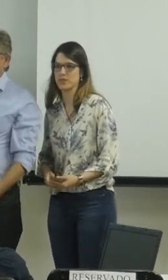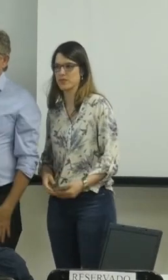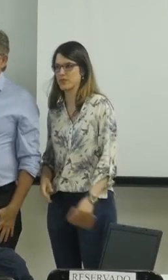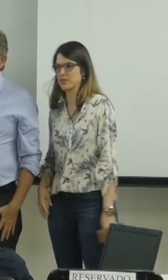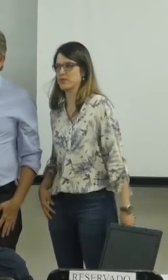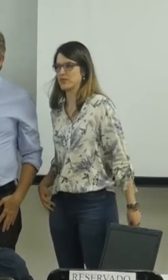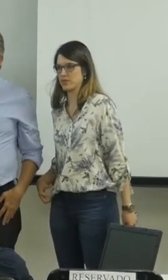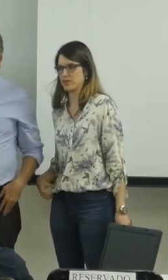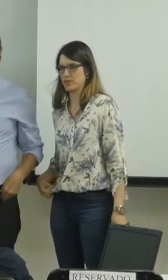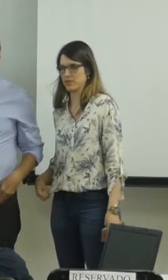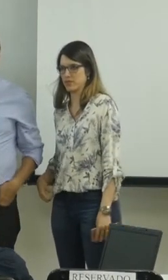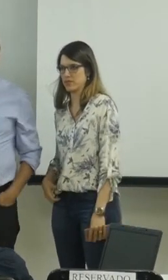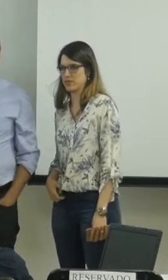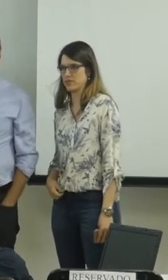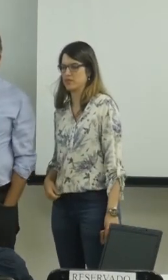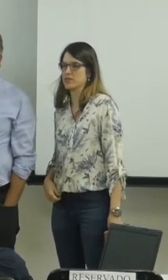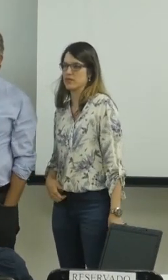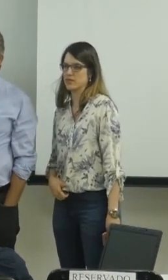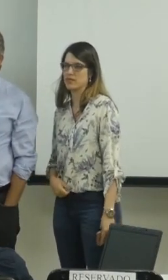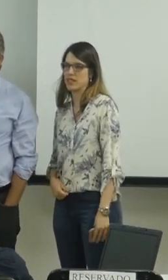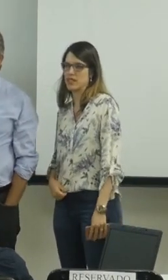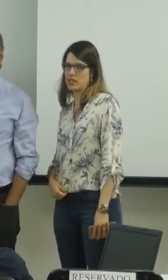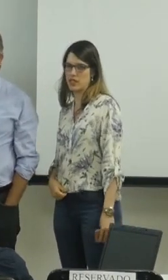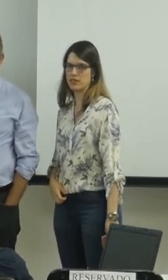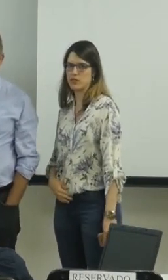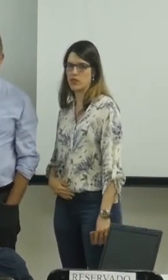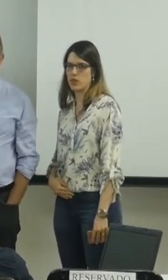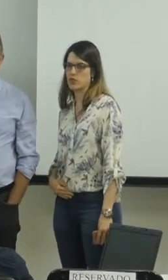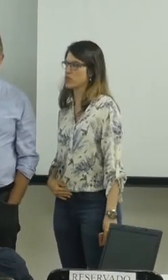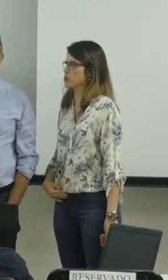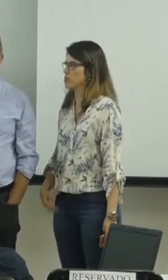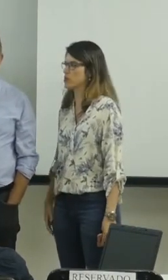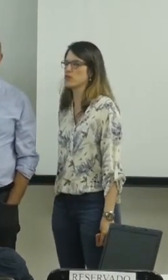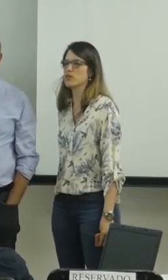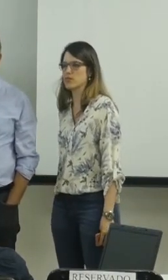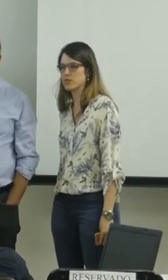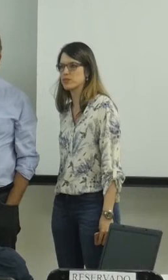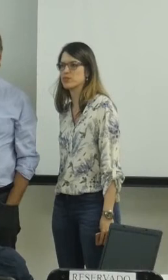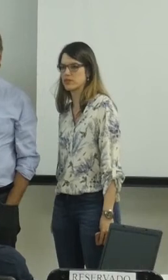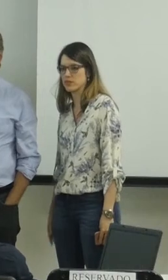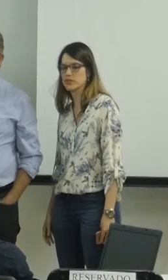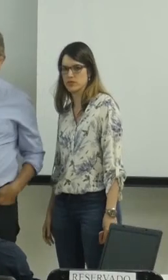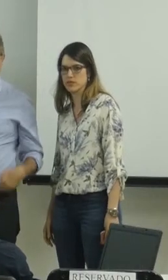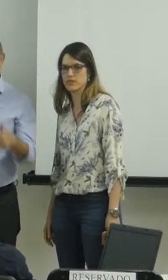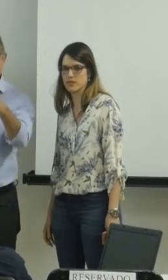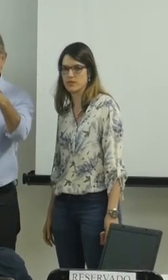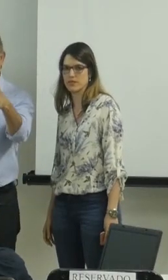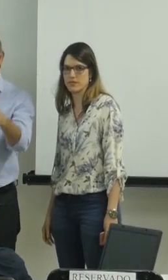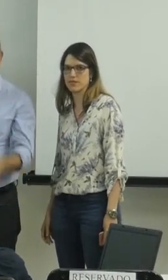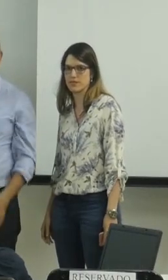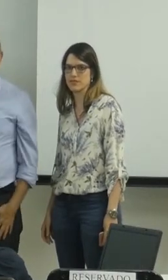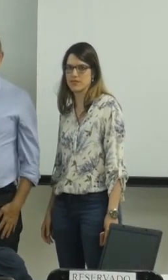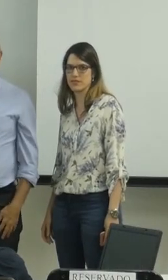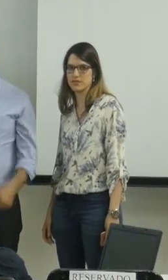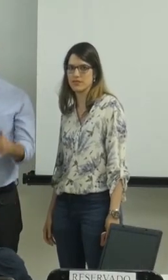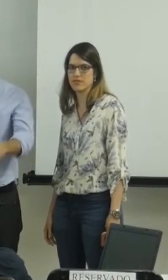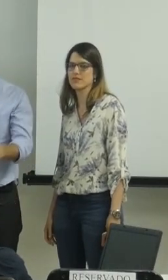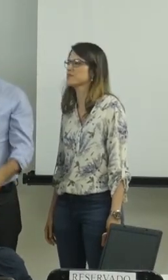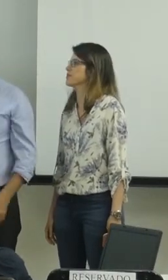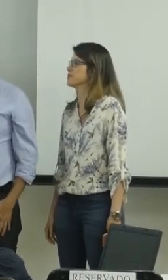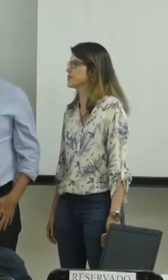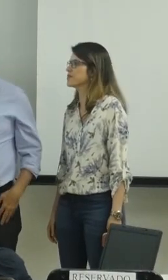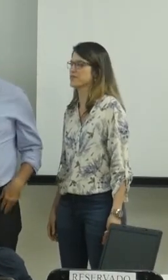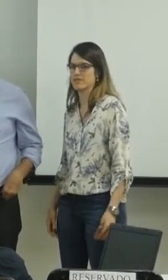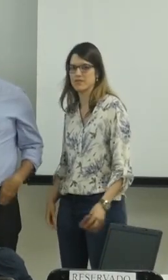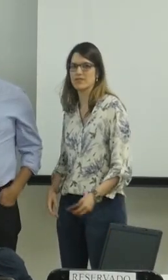o grupo aqui, né, o Wallace, não é isso? Da Ford Gestão de Pessoas. Muito obrigado a vocês. Isso é